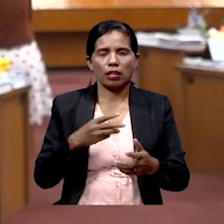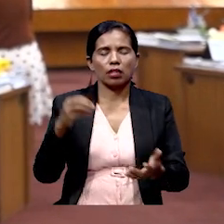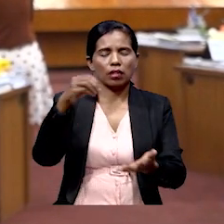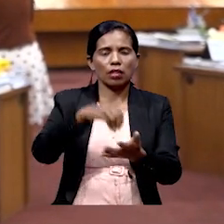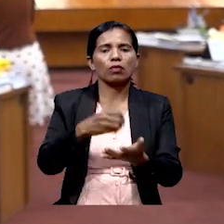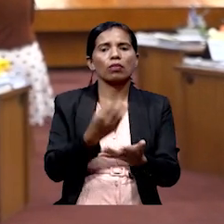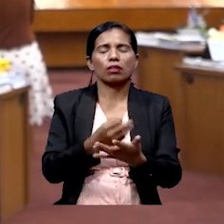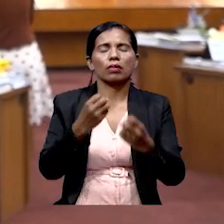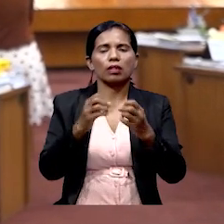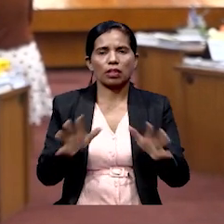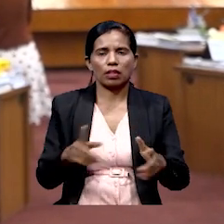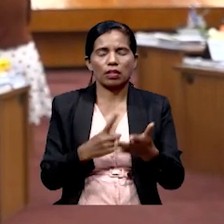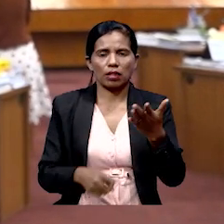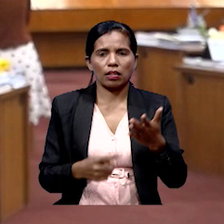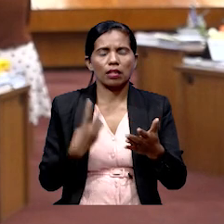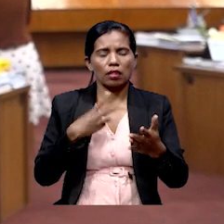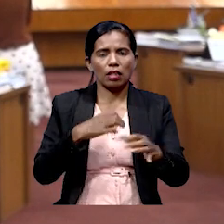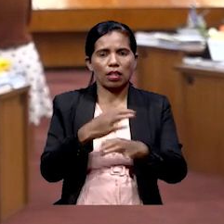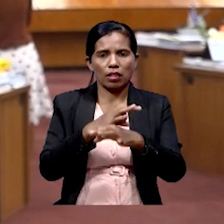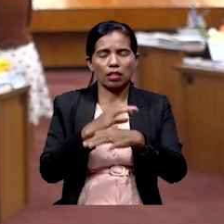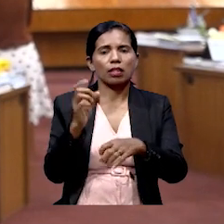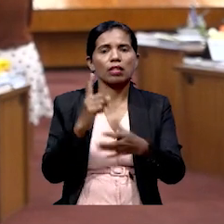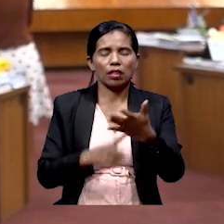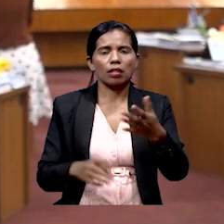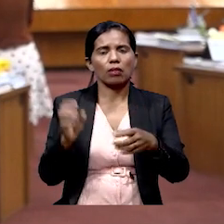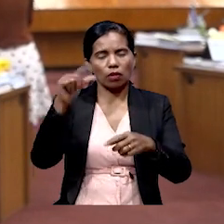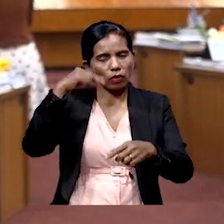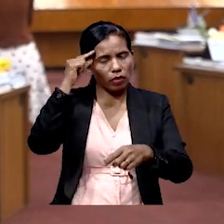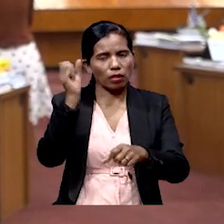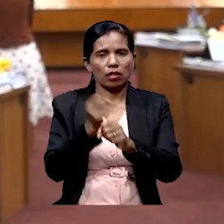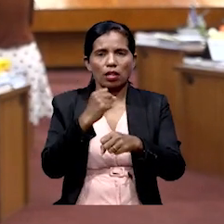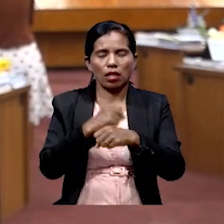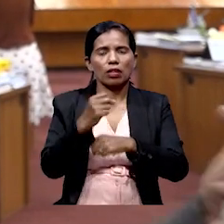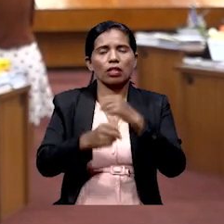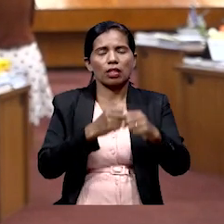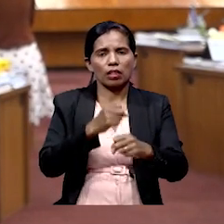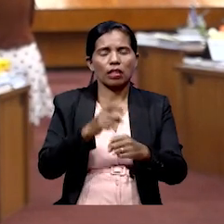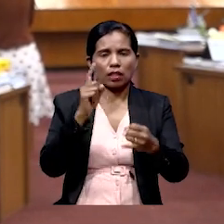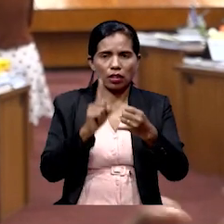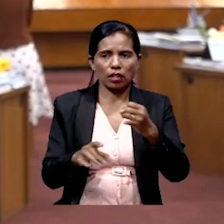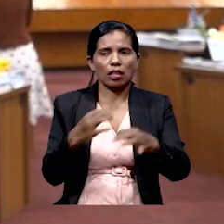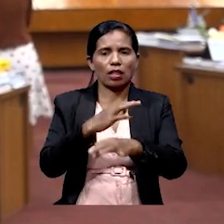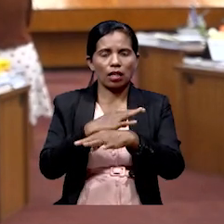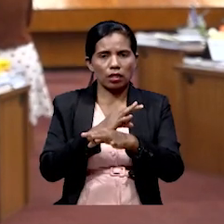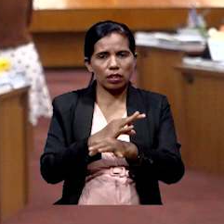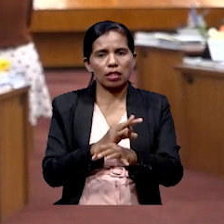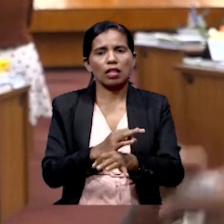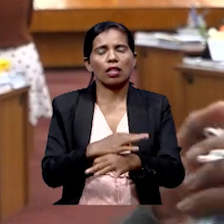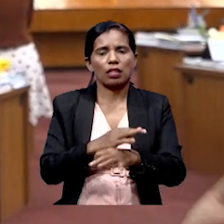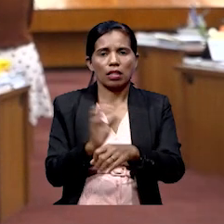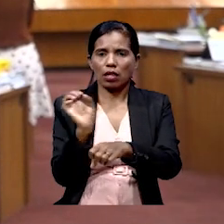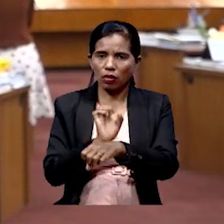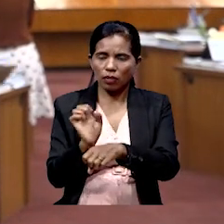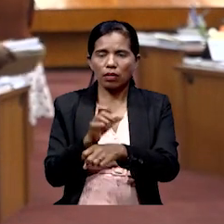sair ita hal recuperação sair do governo ida né hal e tinha ida e custa né recupera pe pancara recupera economia né